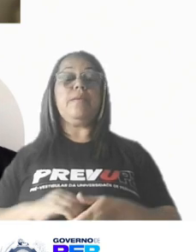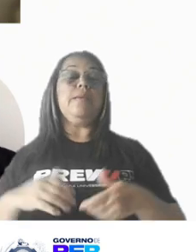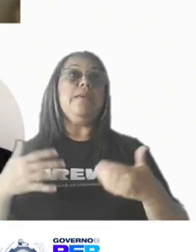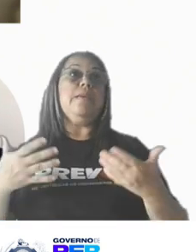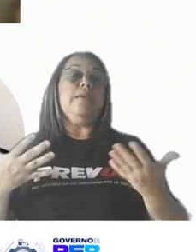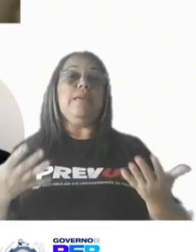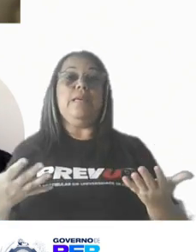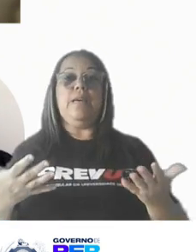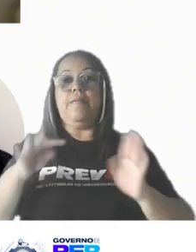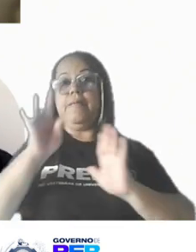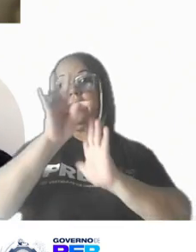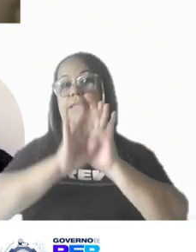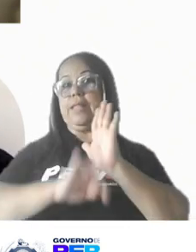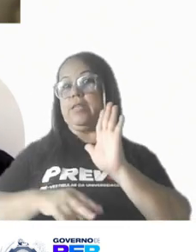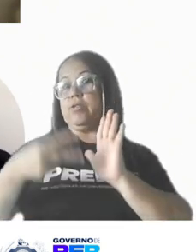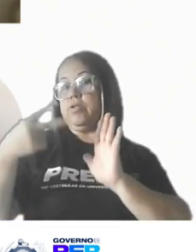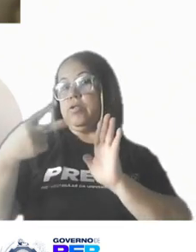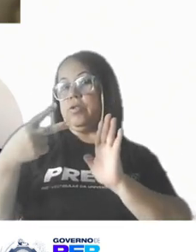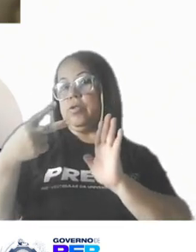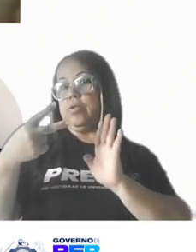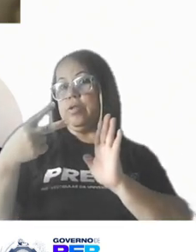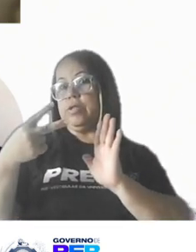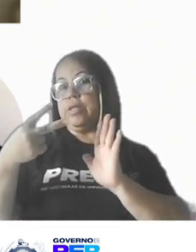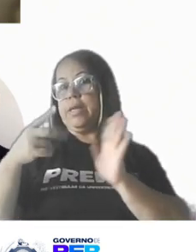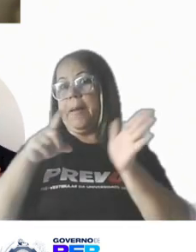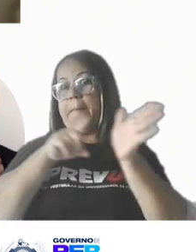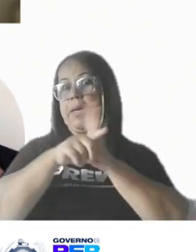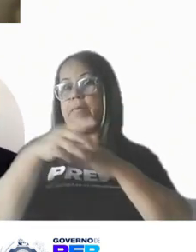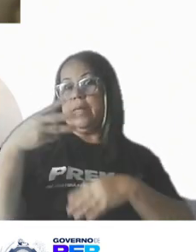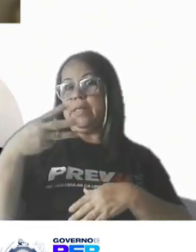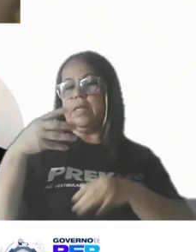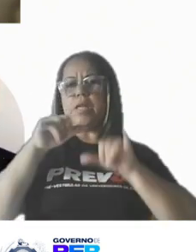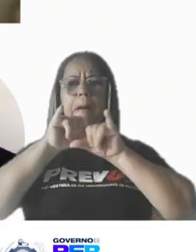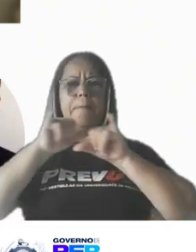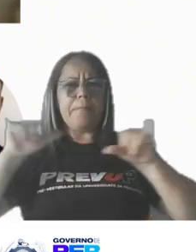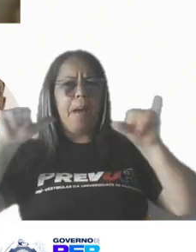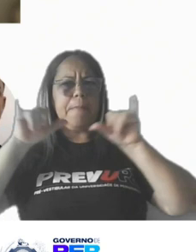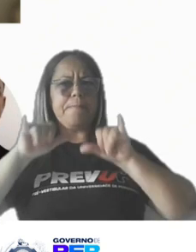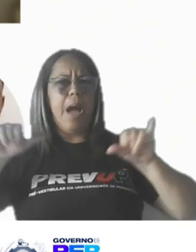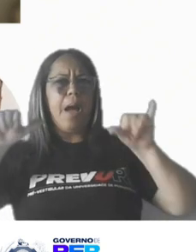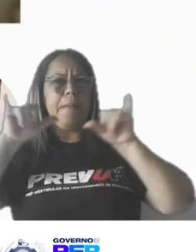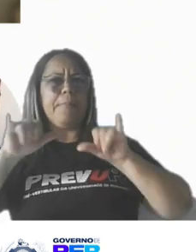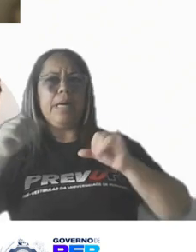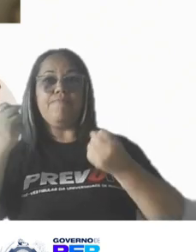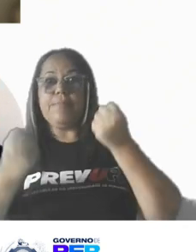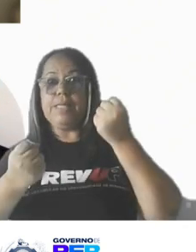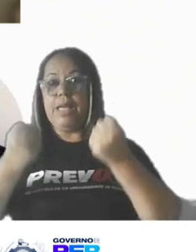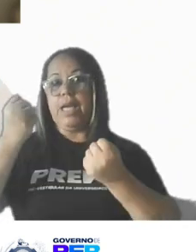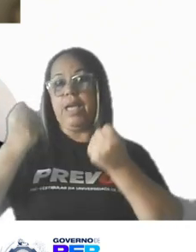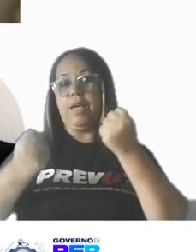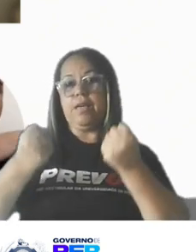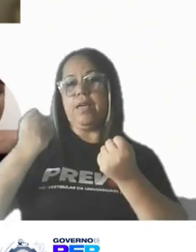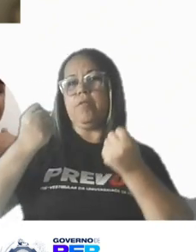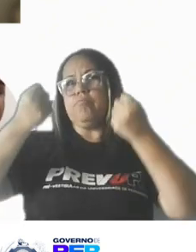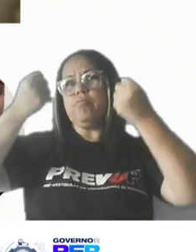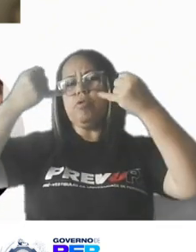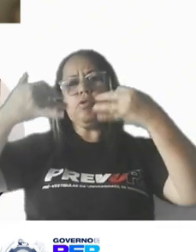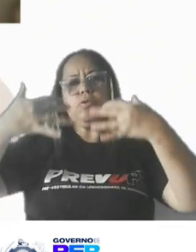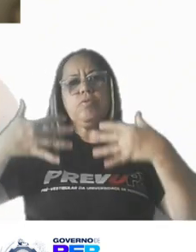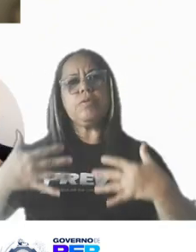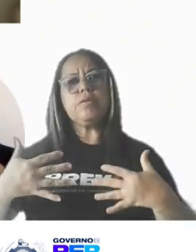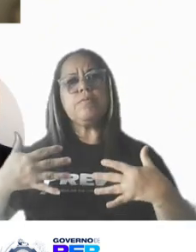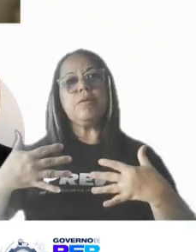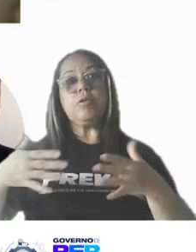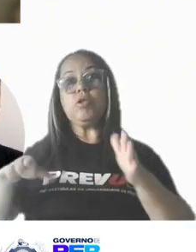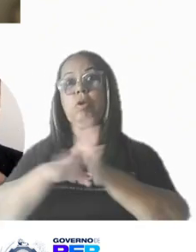E aí, o segundo texto, que serve para a questão 3, é uma propaganda, né? É uma propaganda de carro, e diz o